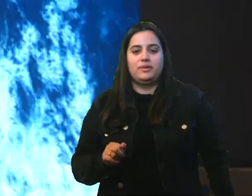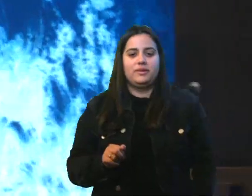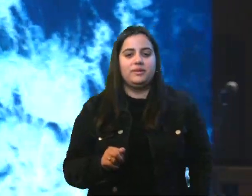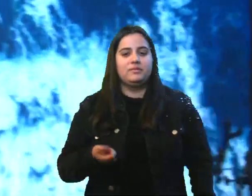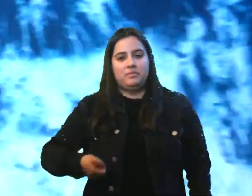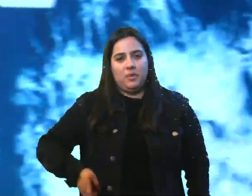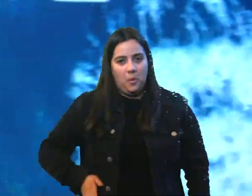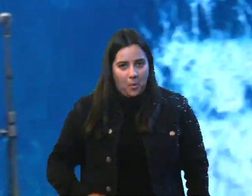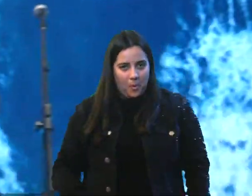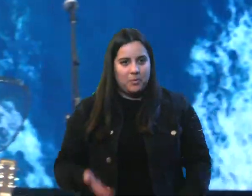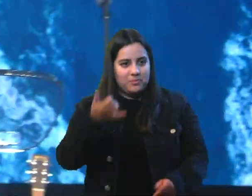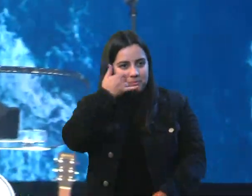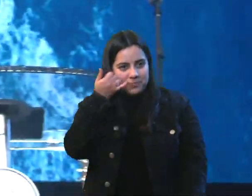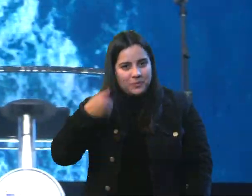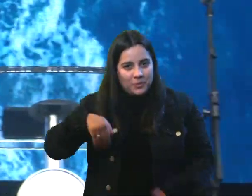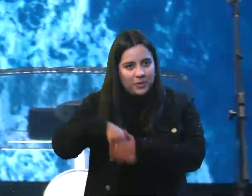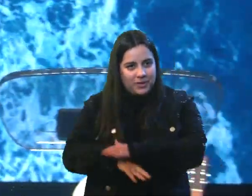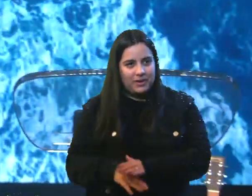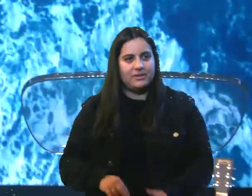Guardei o celular.